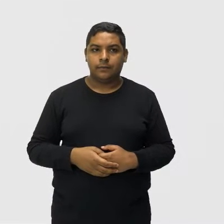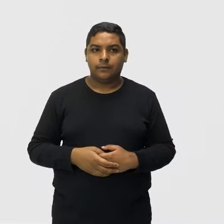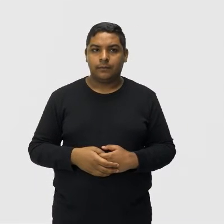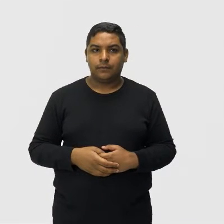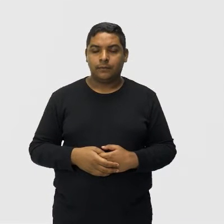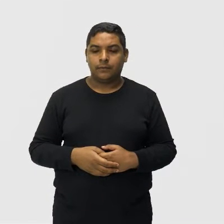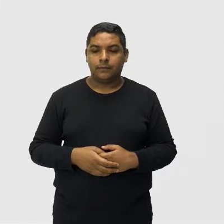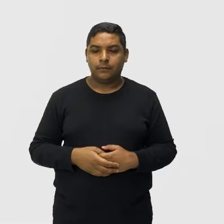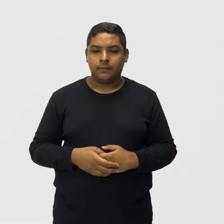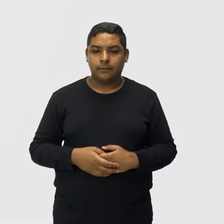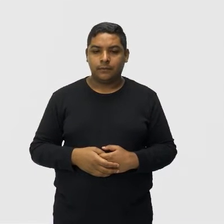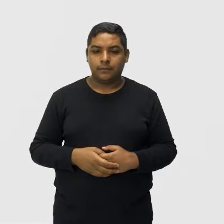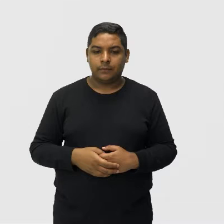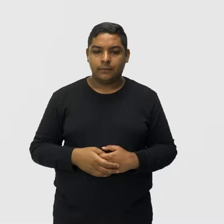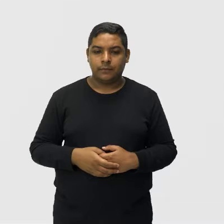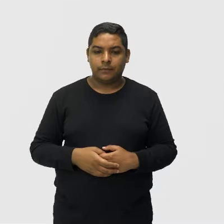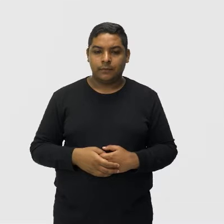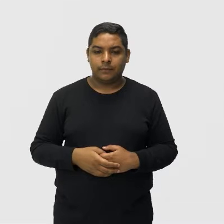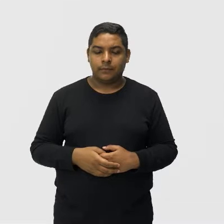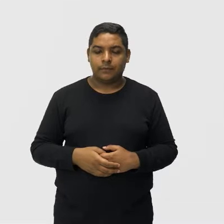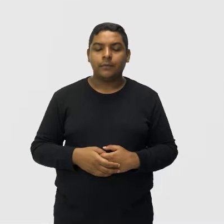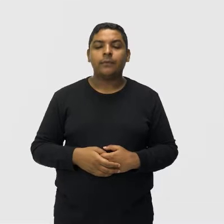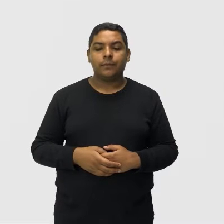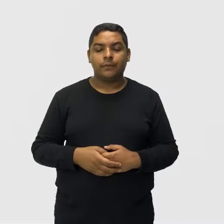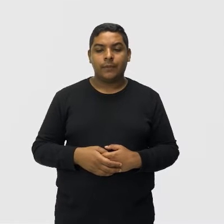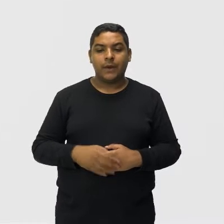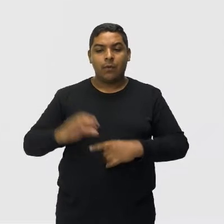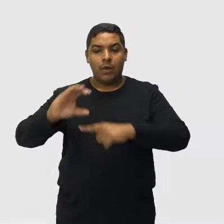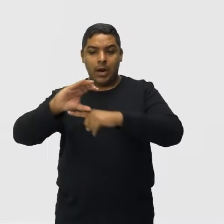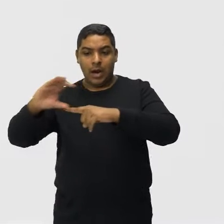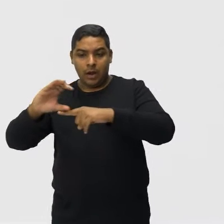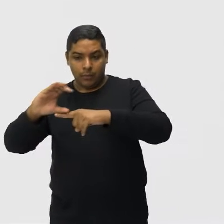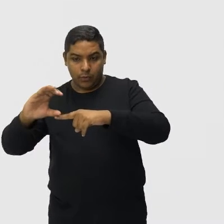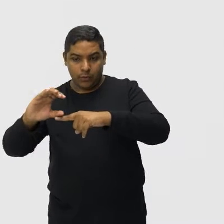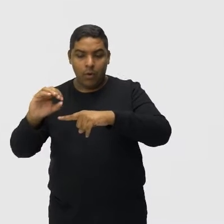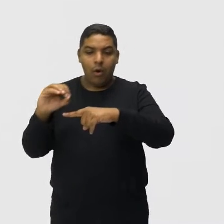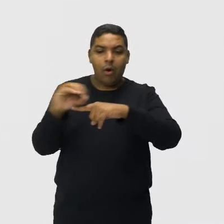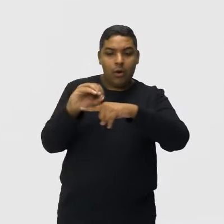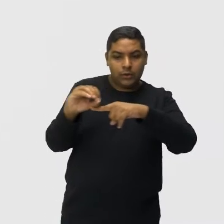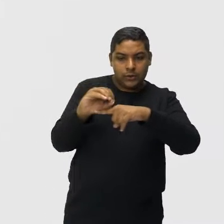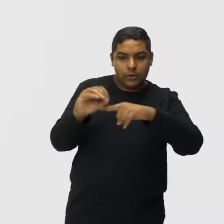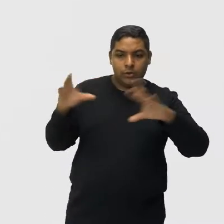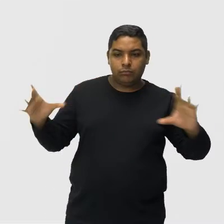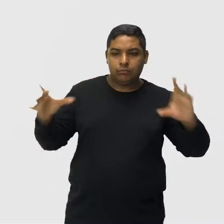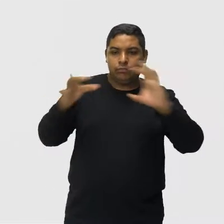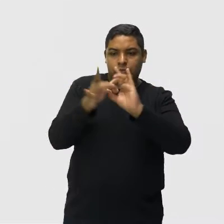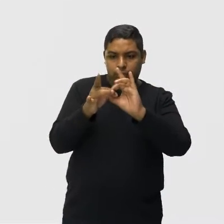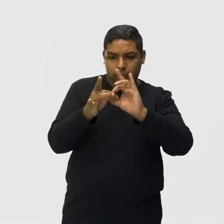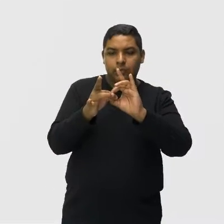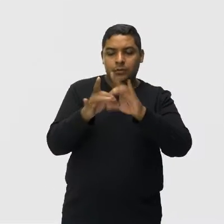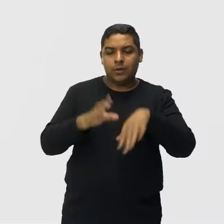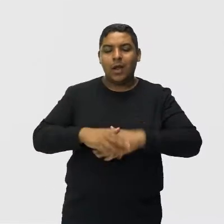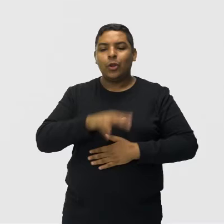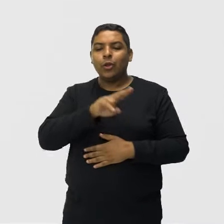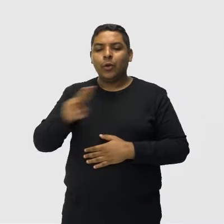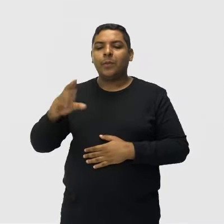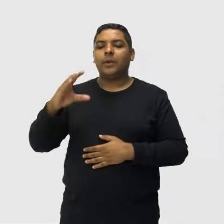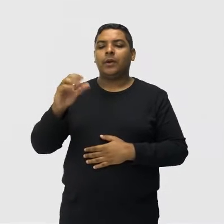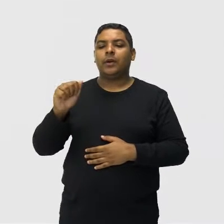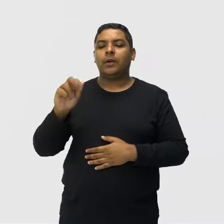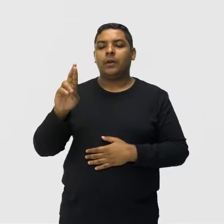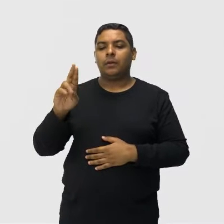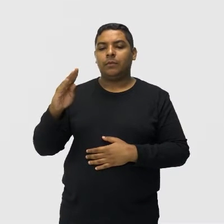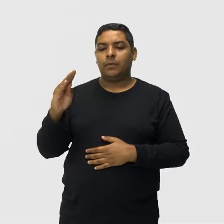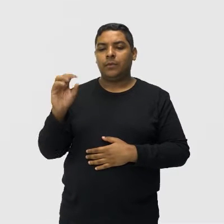no carbono com o oxigênio, tá bom? A gente costuma chamar essa estrutura de